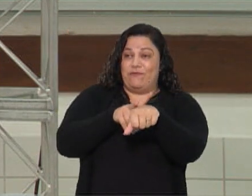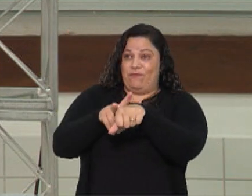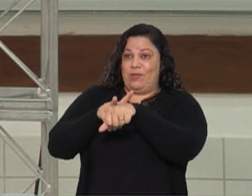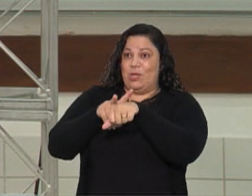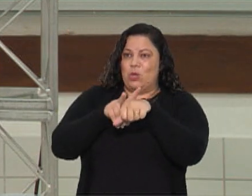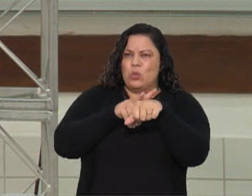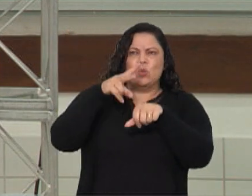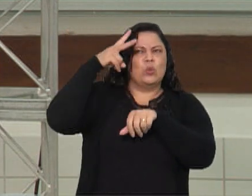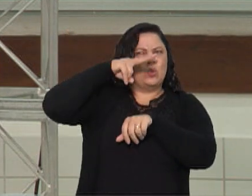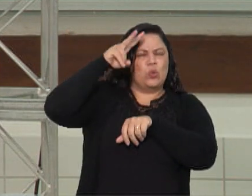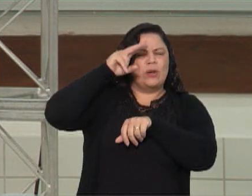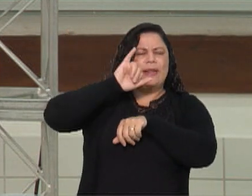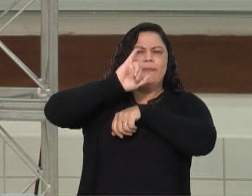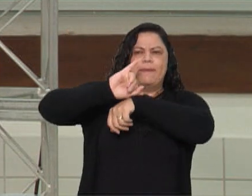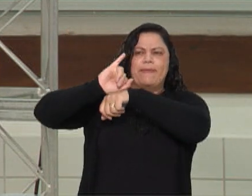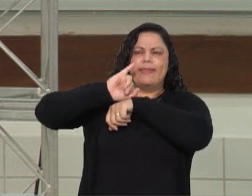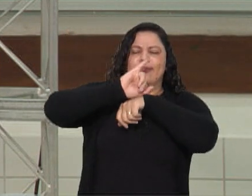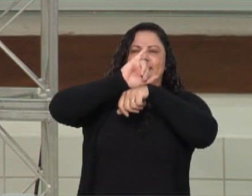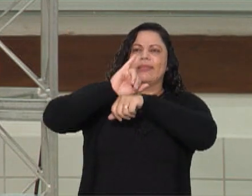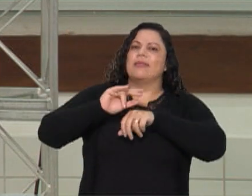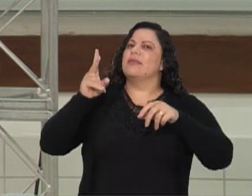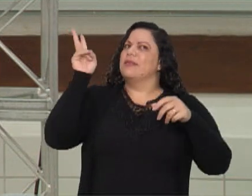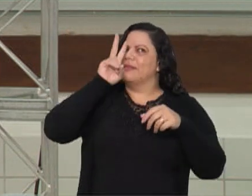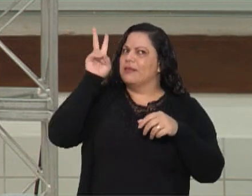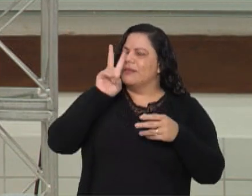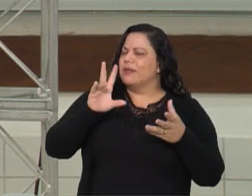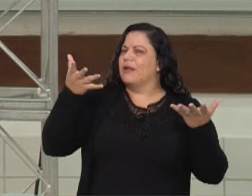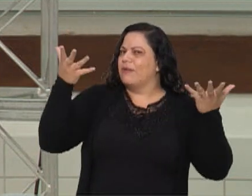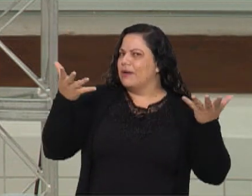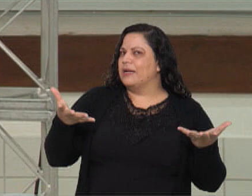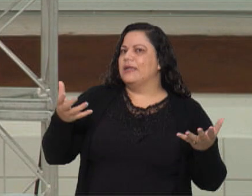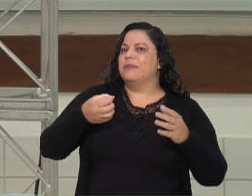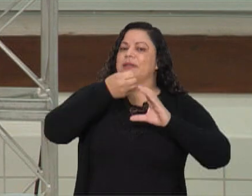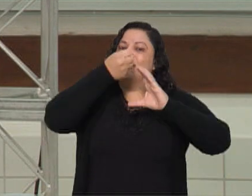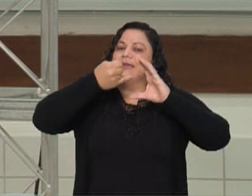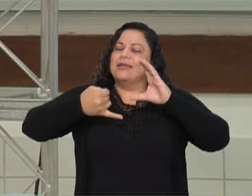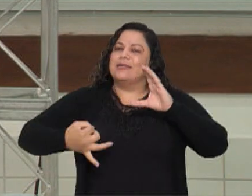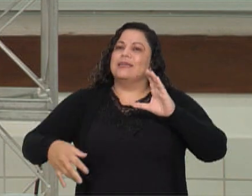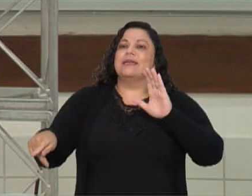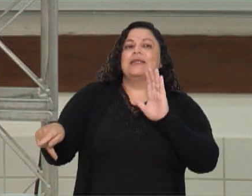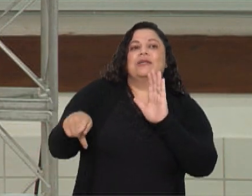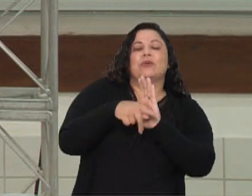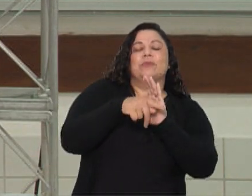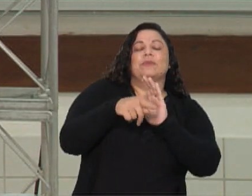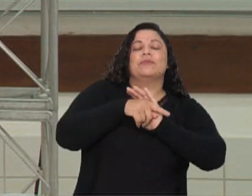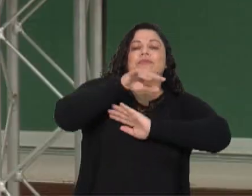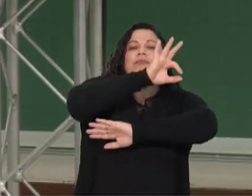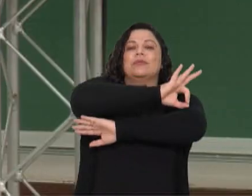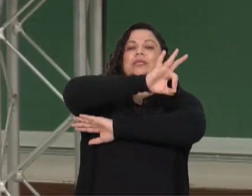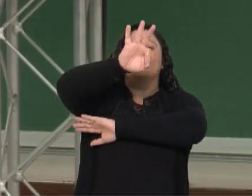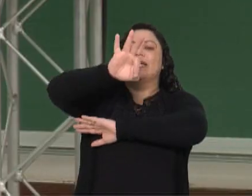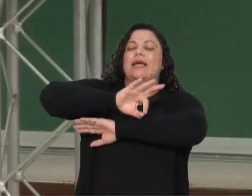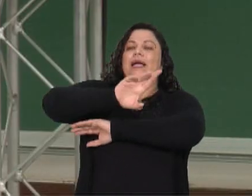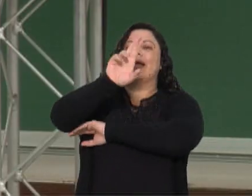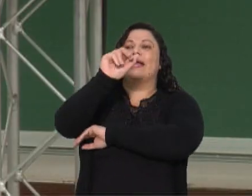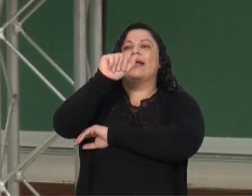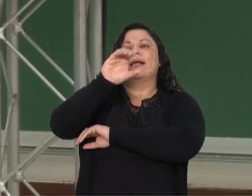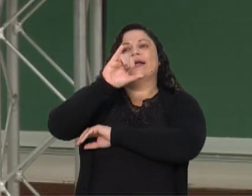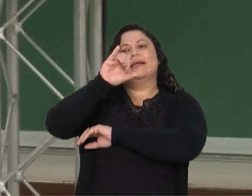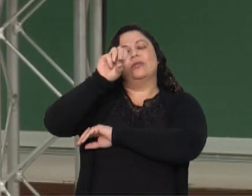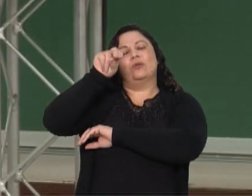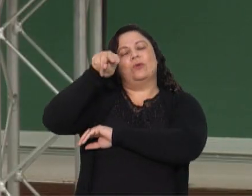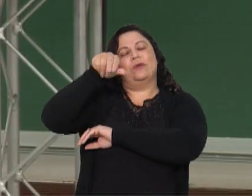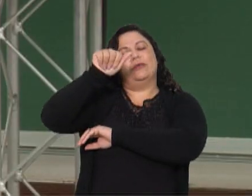concreto, né, metal. Lembram? E é característica do quê? Característica da arquitetura